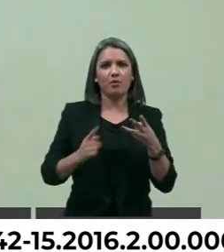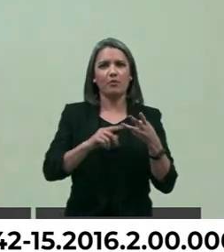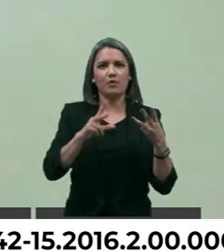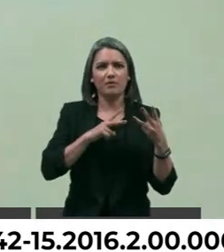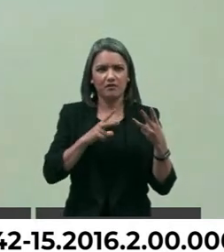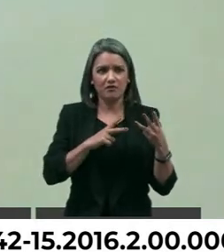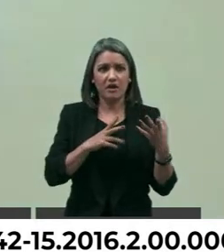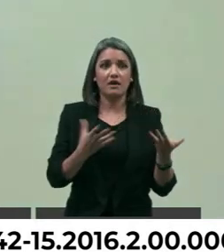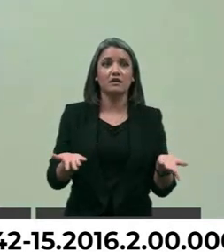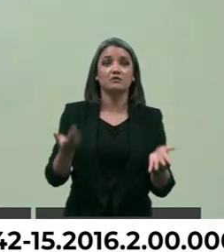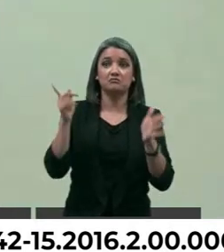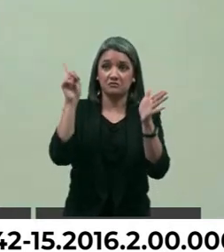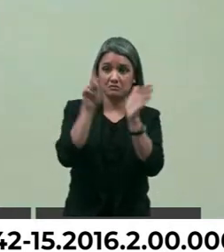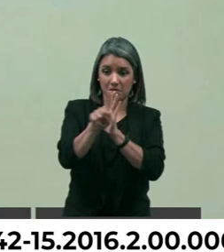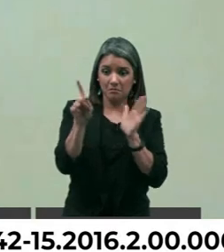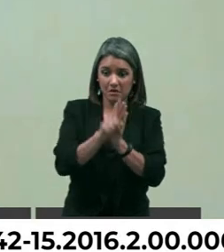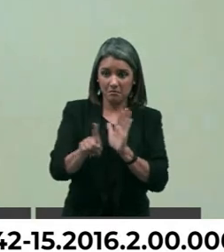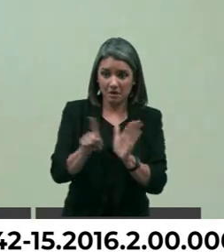considerar esses diversos